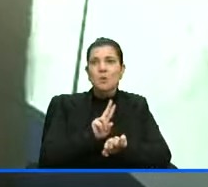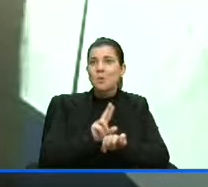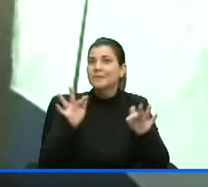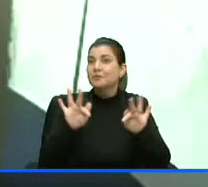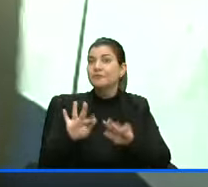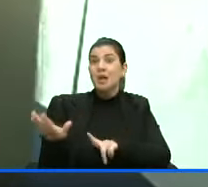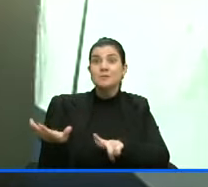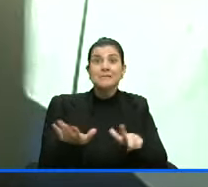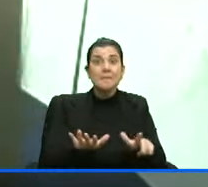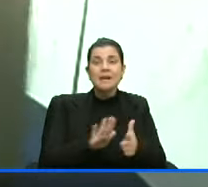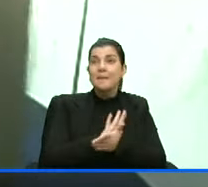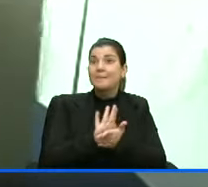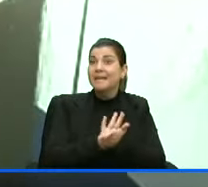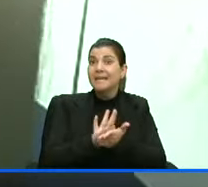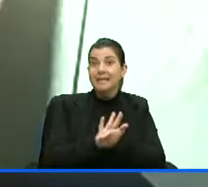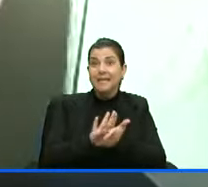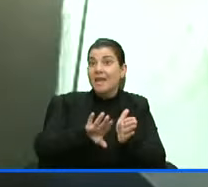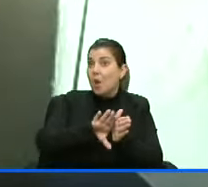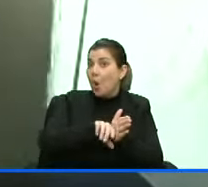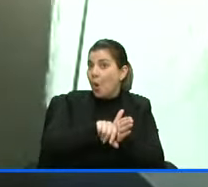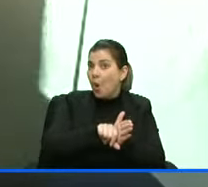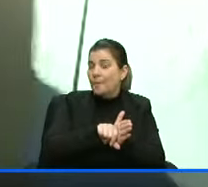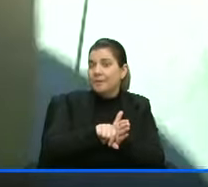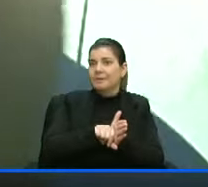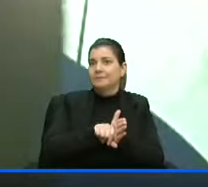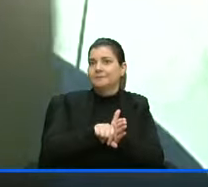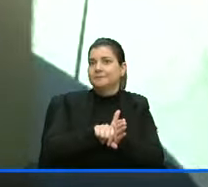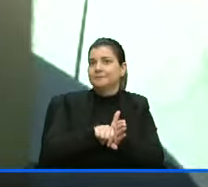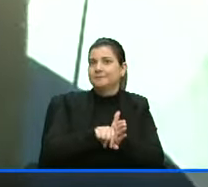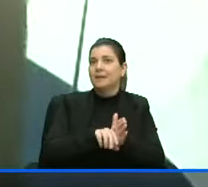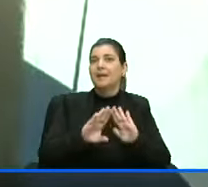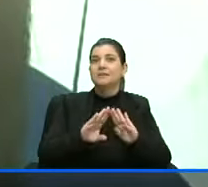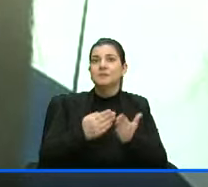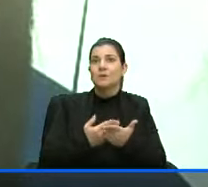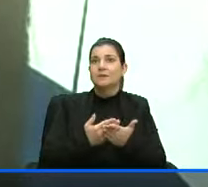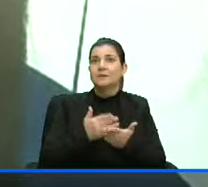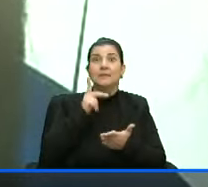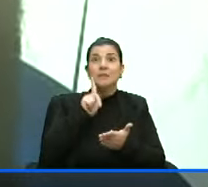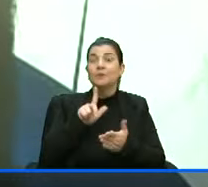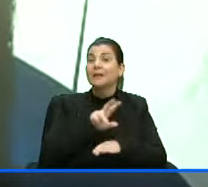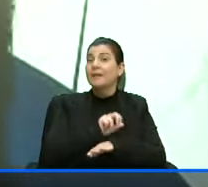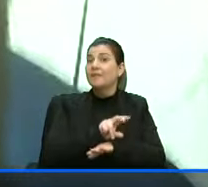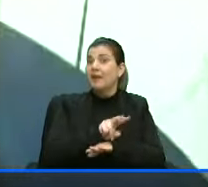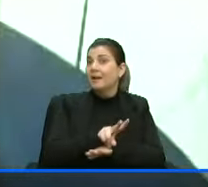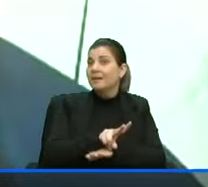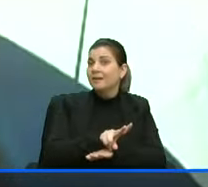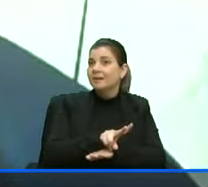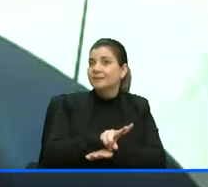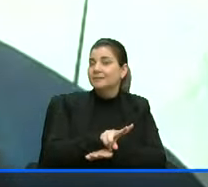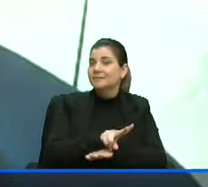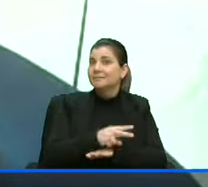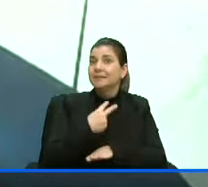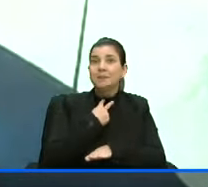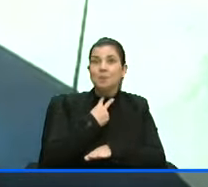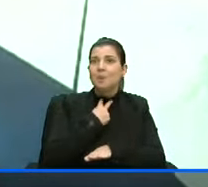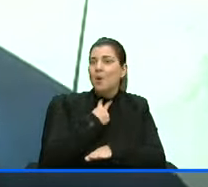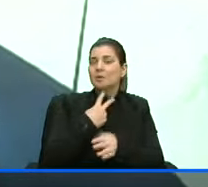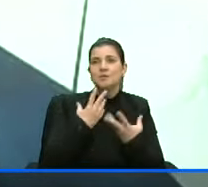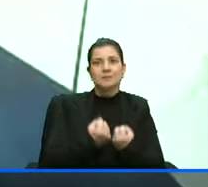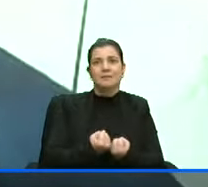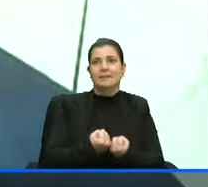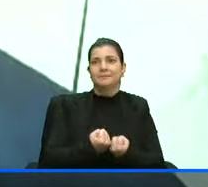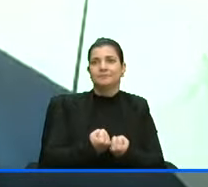de semana para que ninguém roube a escola. E ela não ganha vaga. Né? Isso não, a gente não pode